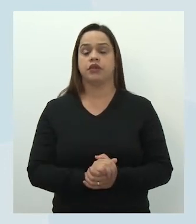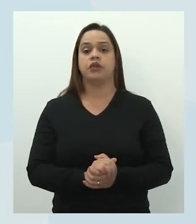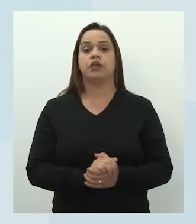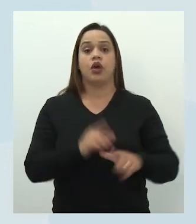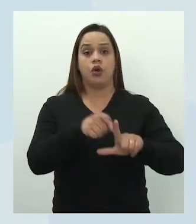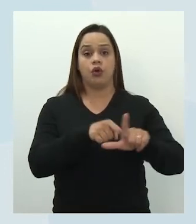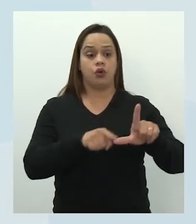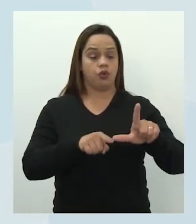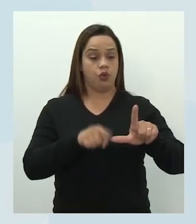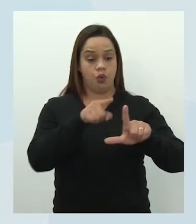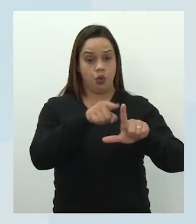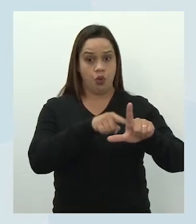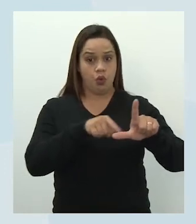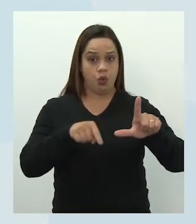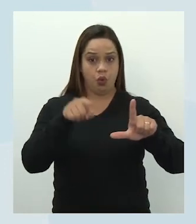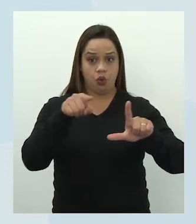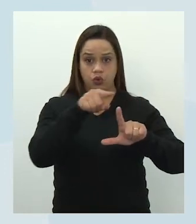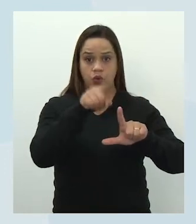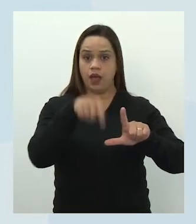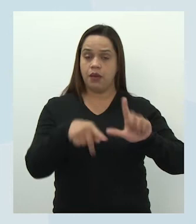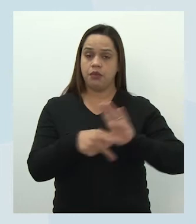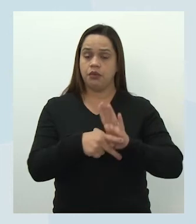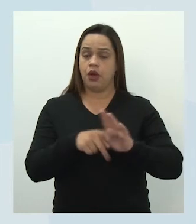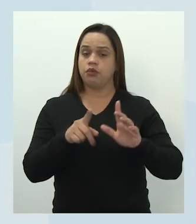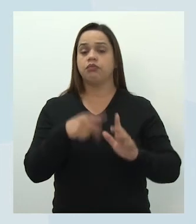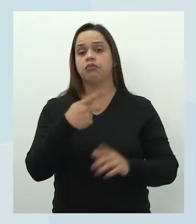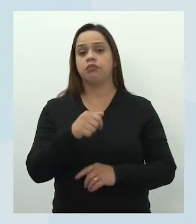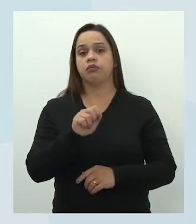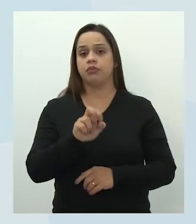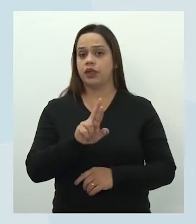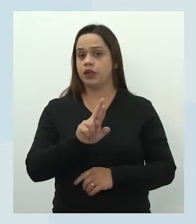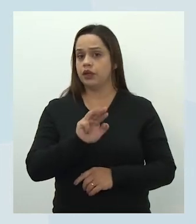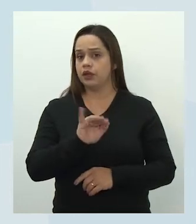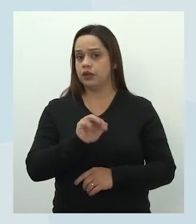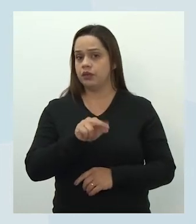preto é o perímetro que a gente tem, certo? Então,